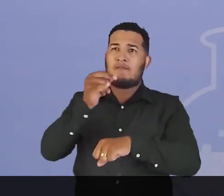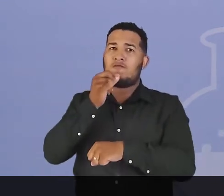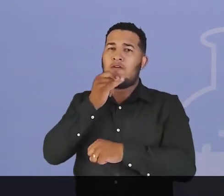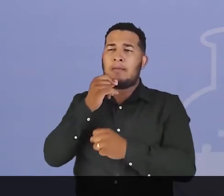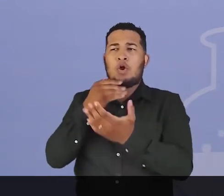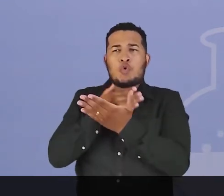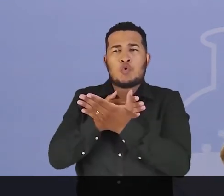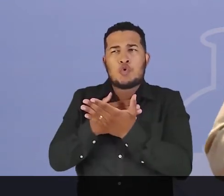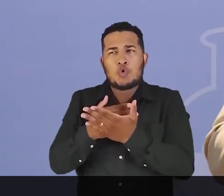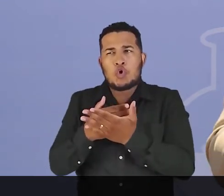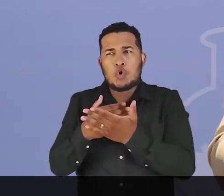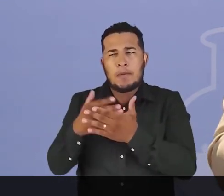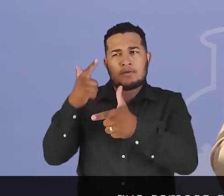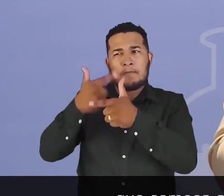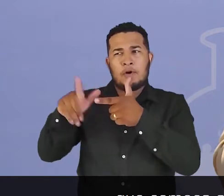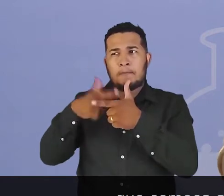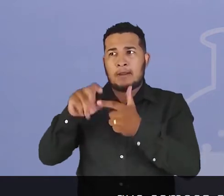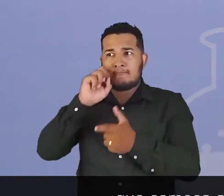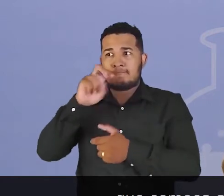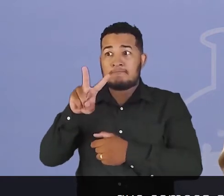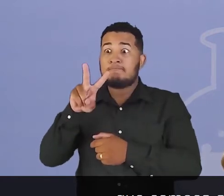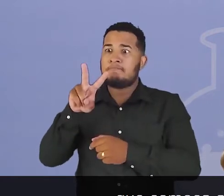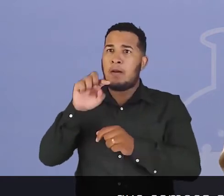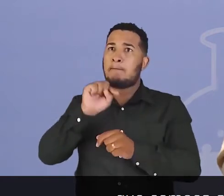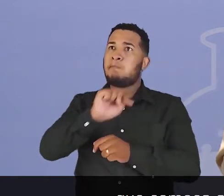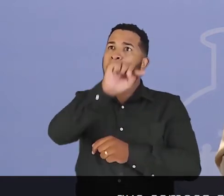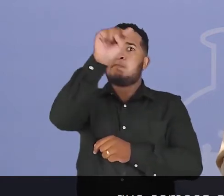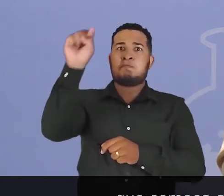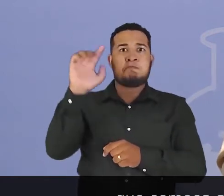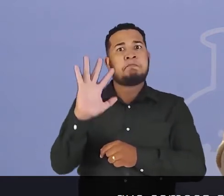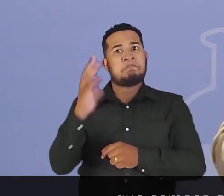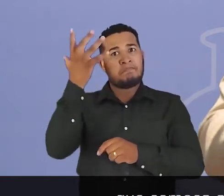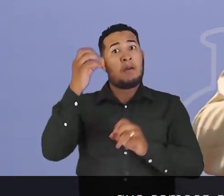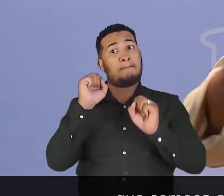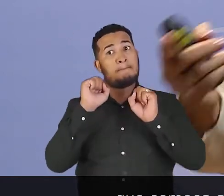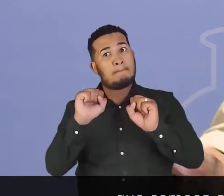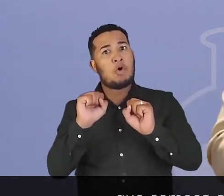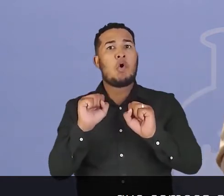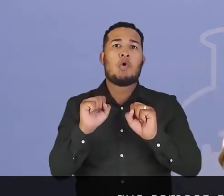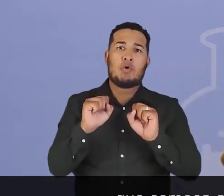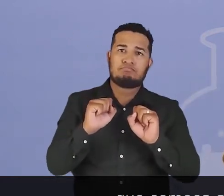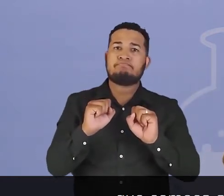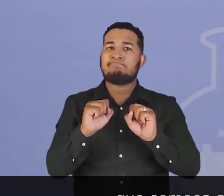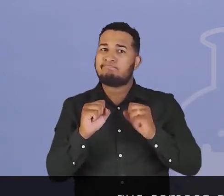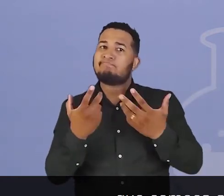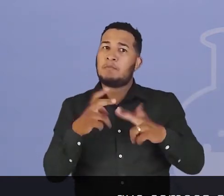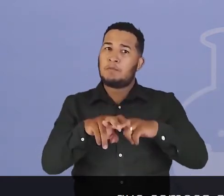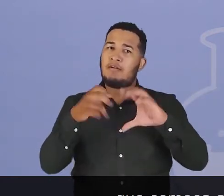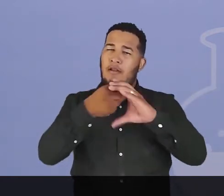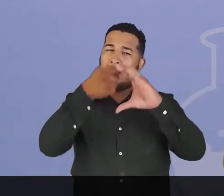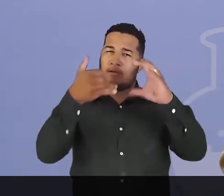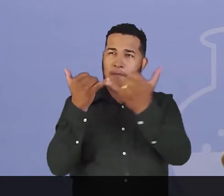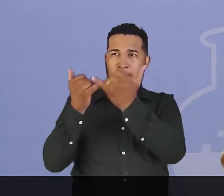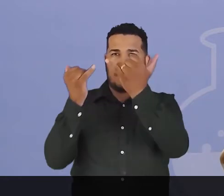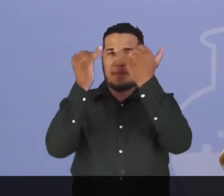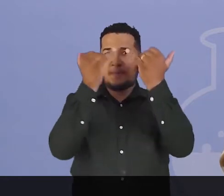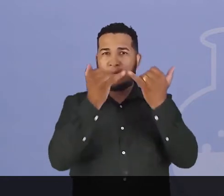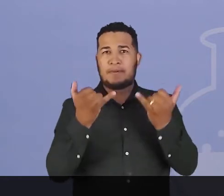país subdesenvolvido, que começa a ter um problema, esse problema pode ocorrer em outros países das